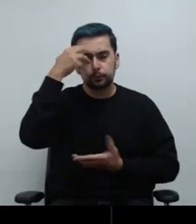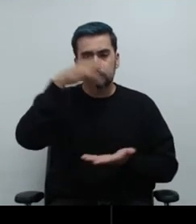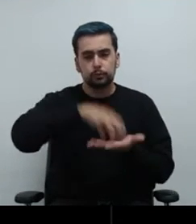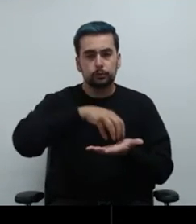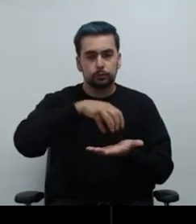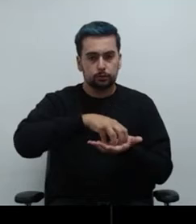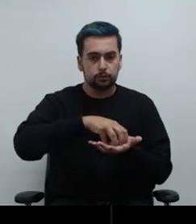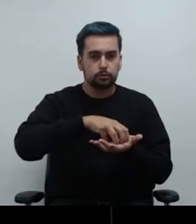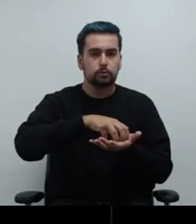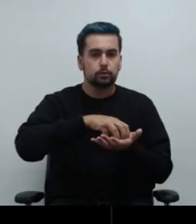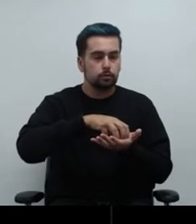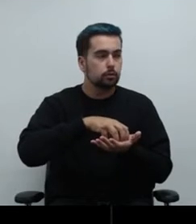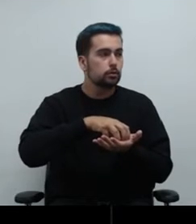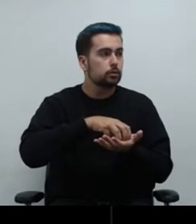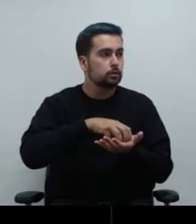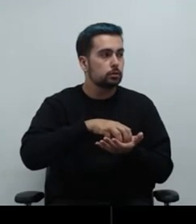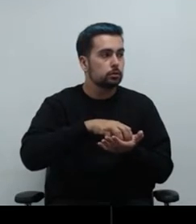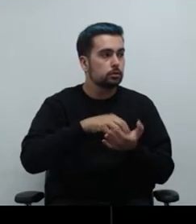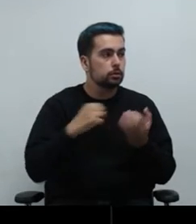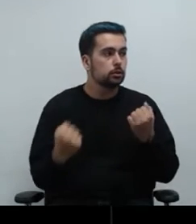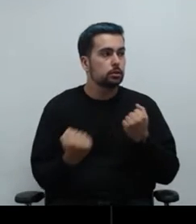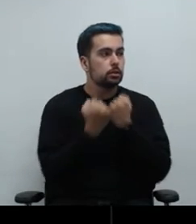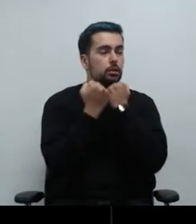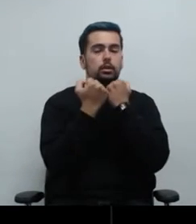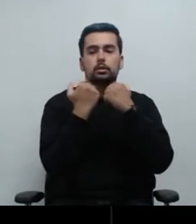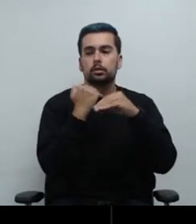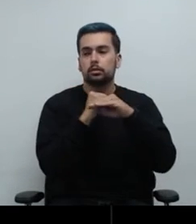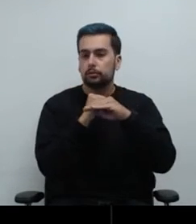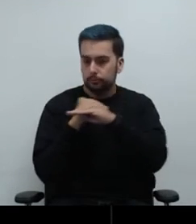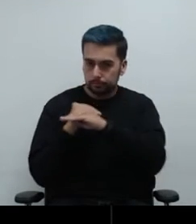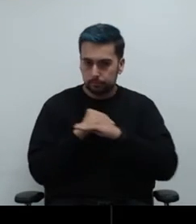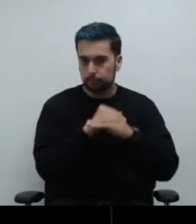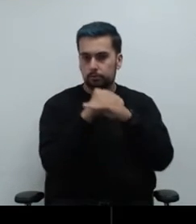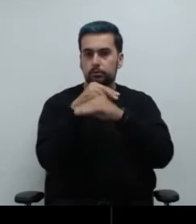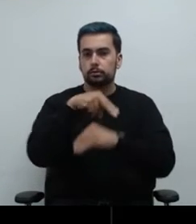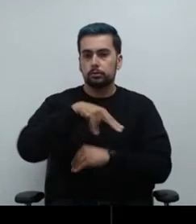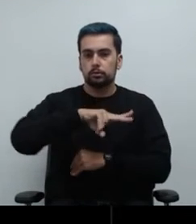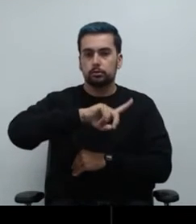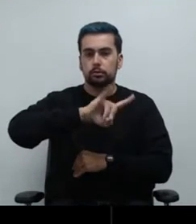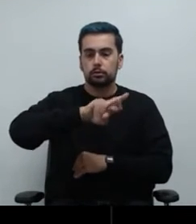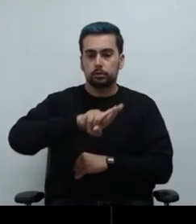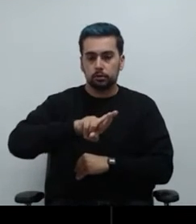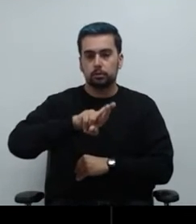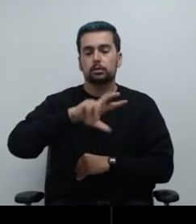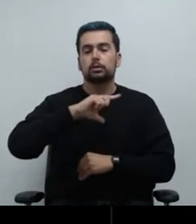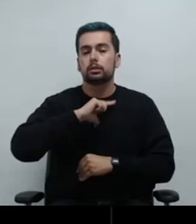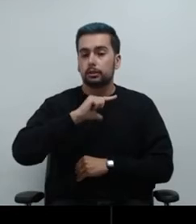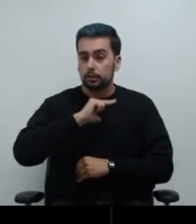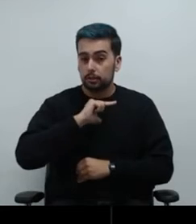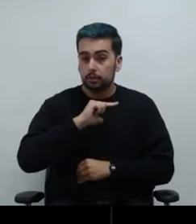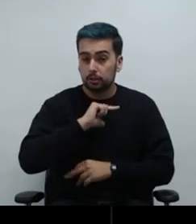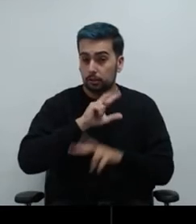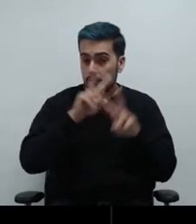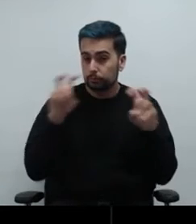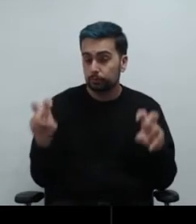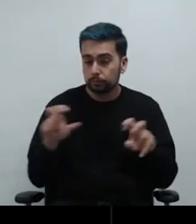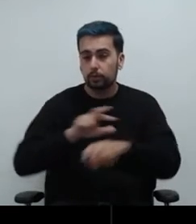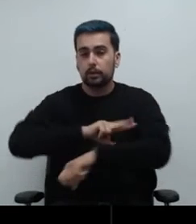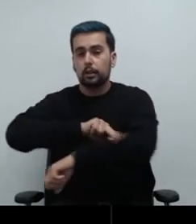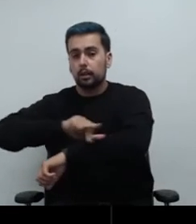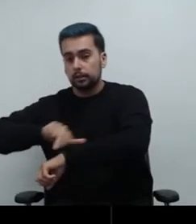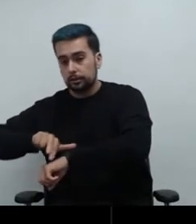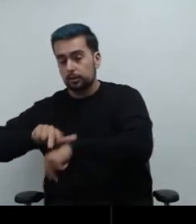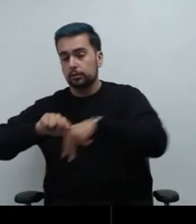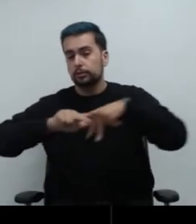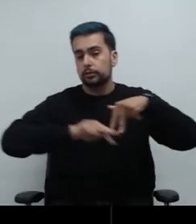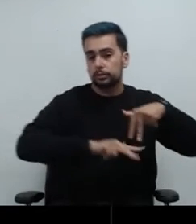Núcleo da Defesa de Igualdade, o NUDIR, tenha tanto a questão racial, de